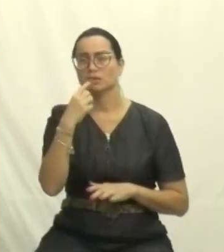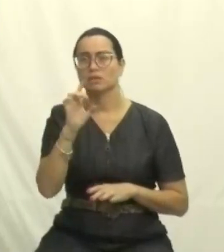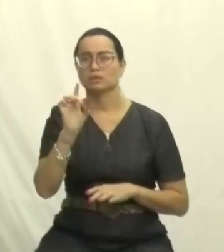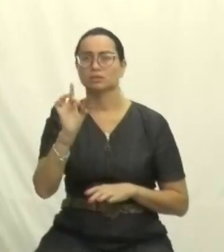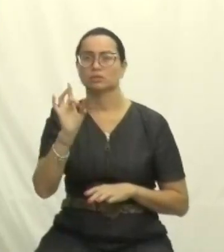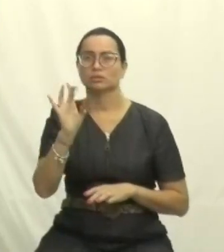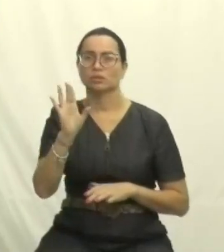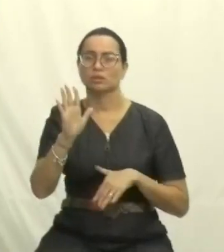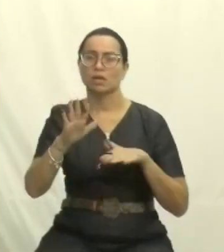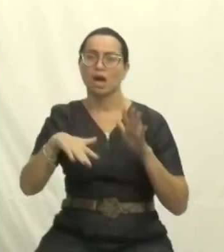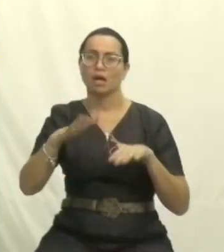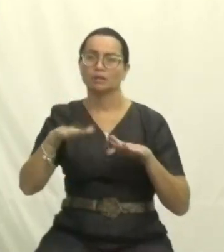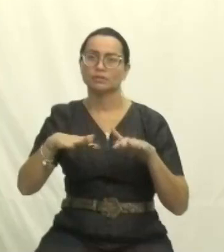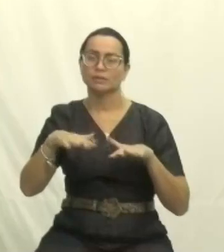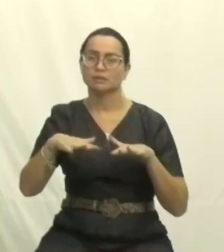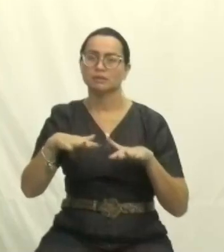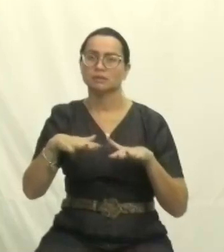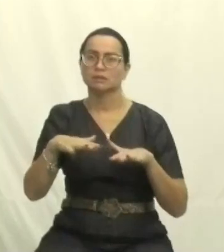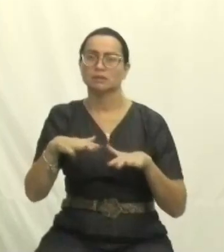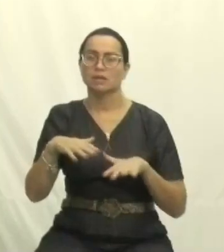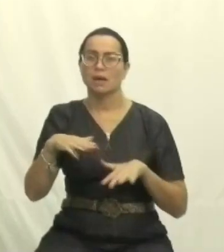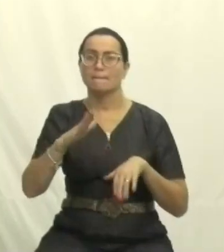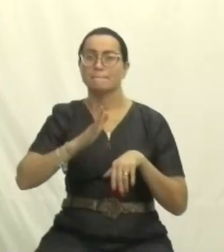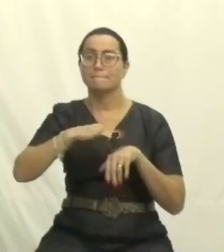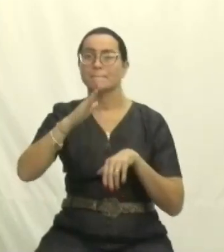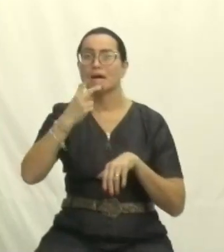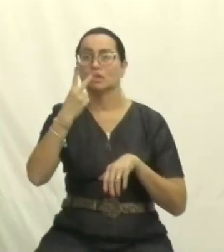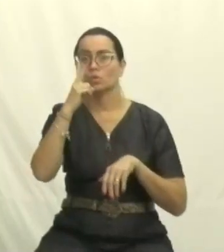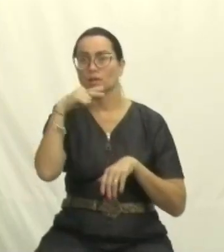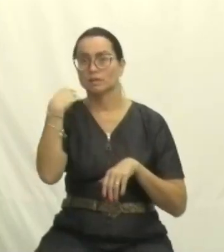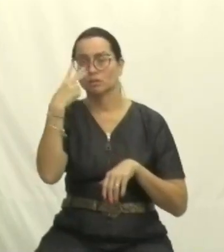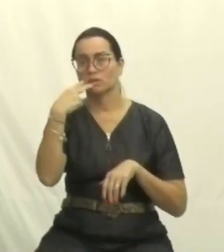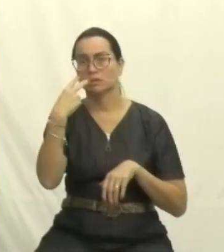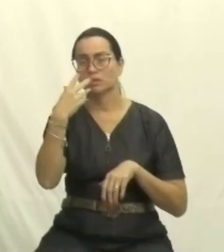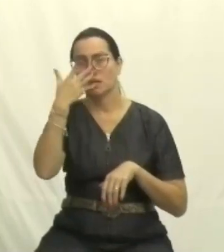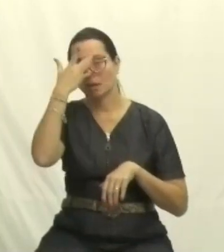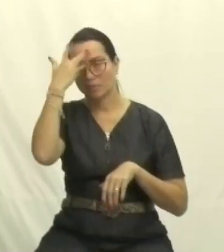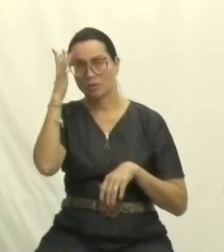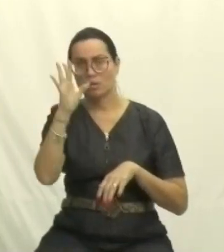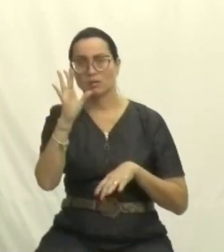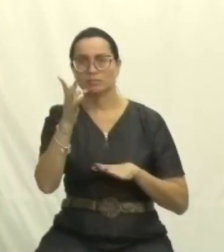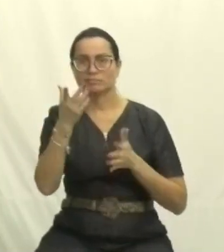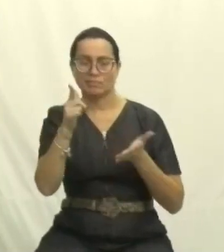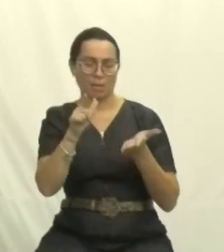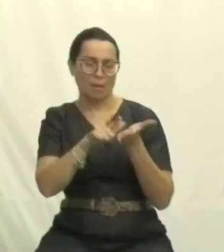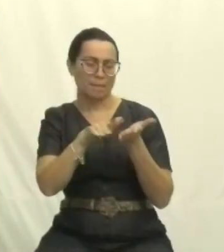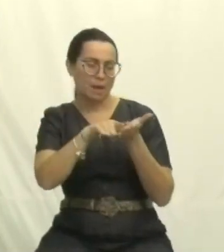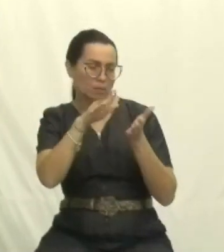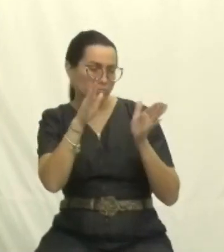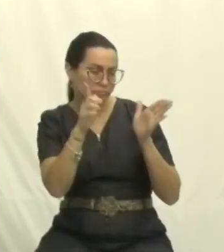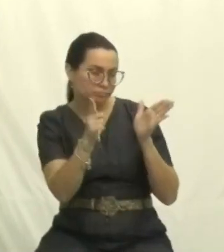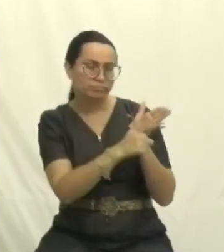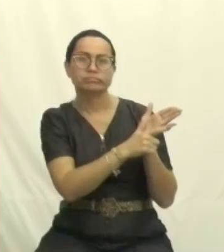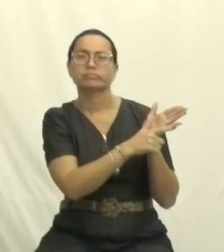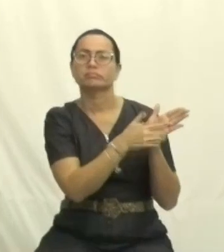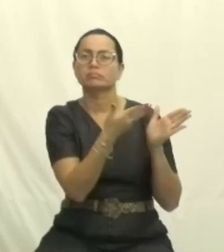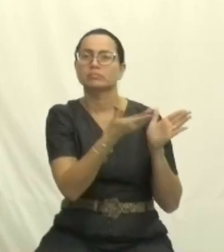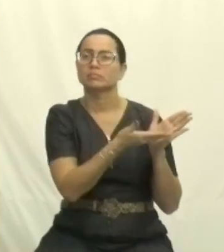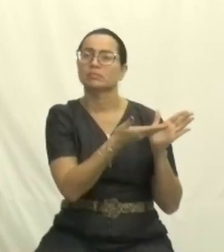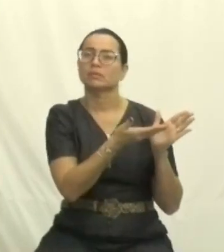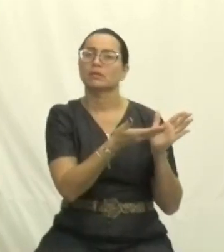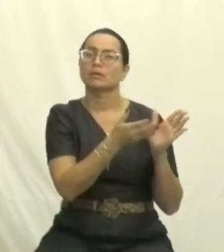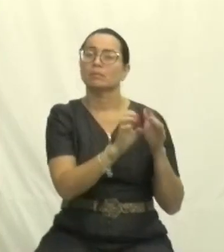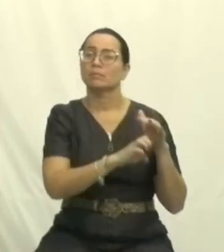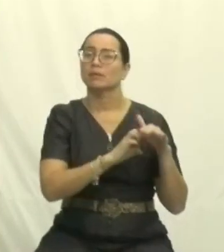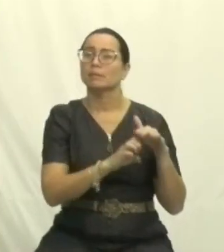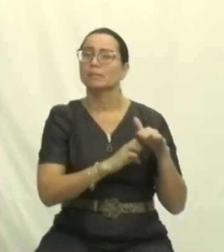procedimento muitas vezes leva mais do que 2 horas. Aí eles são notificados por essa empresa, né?